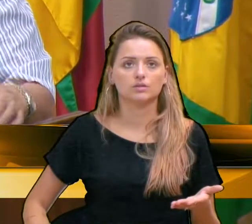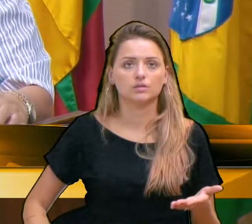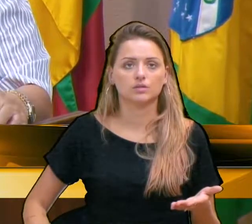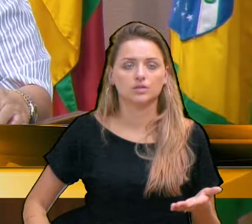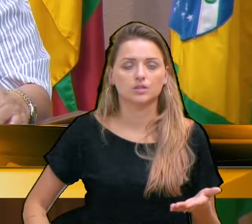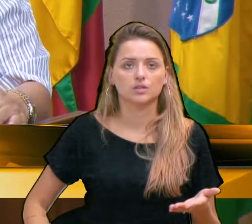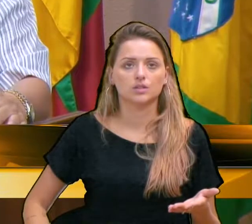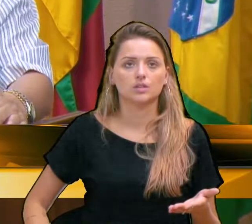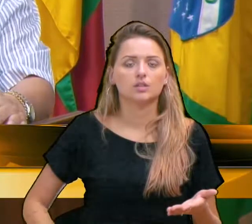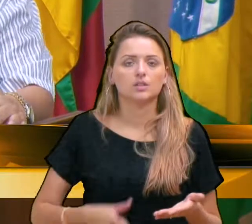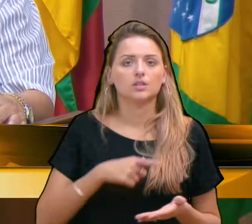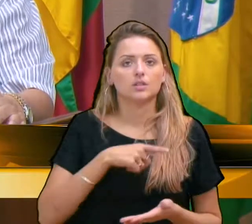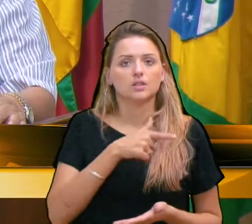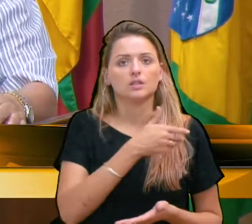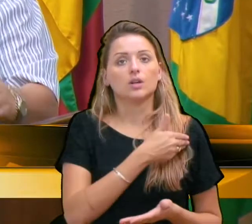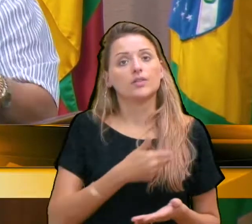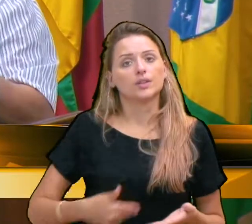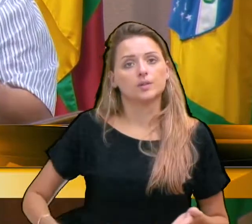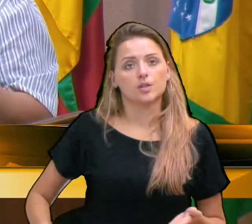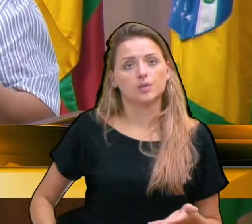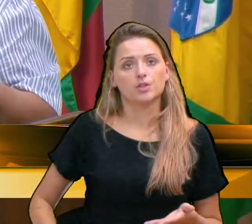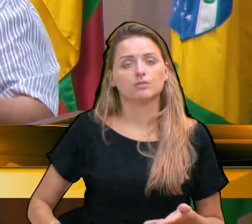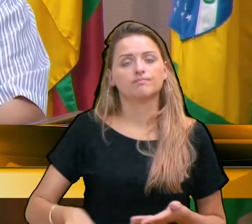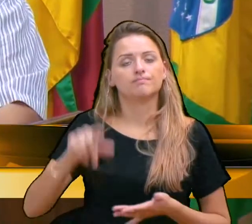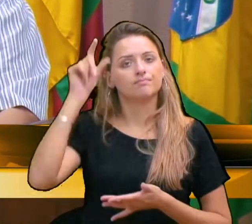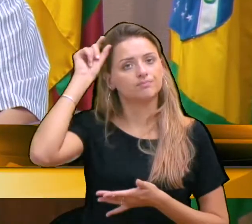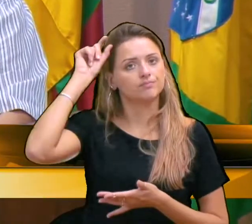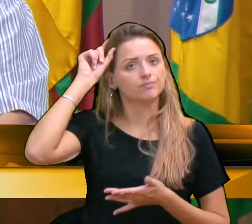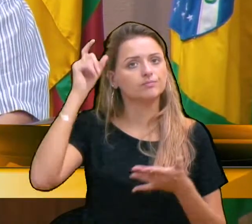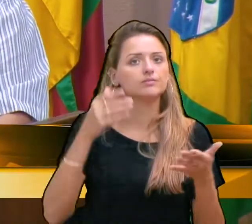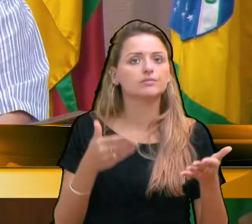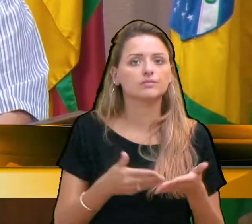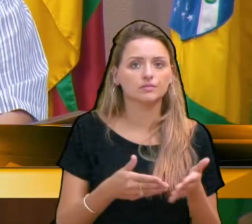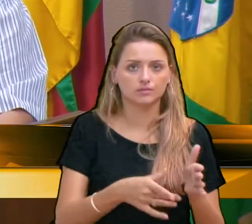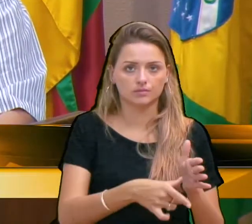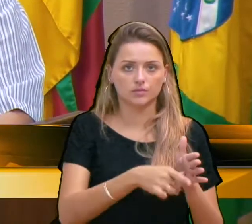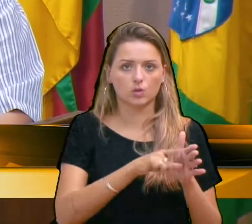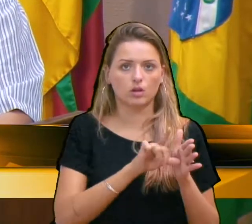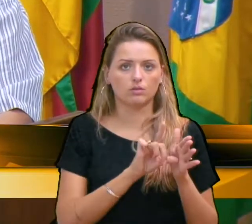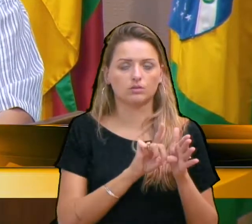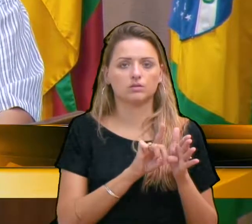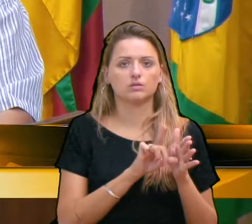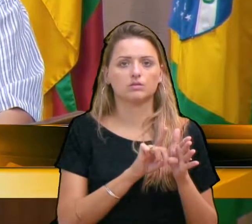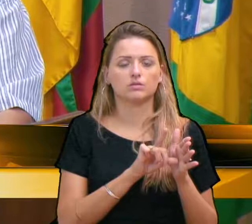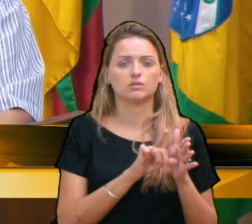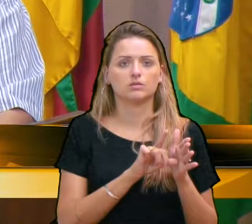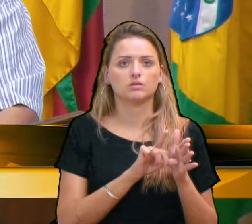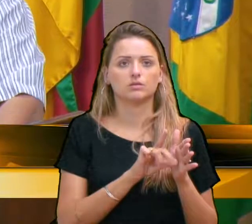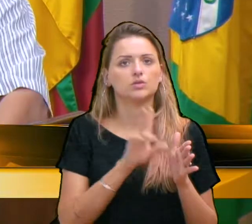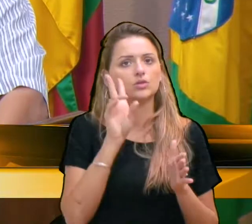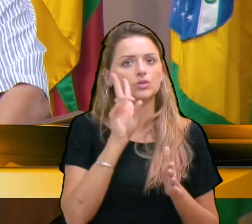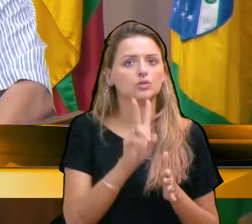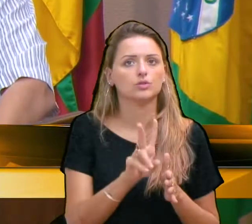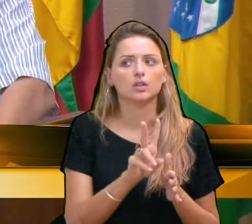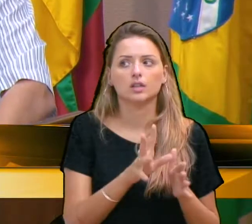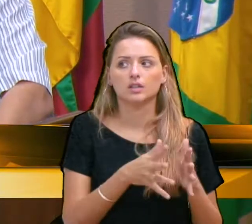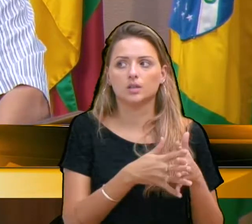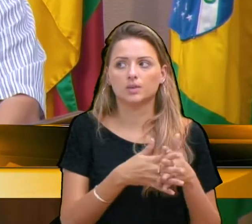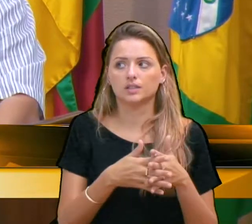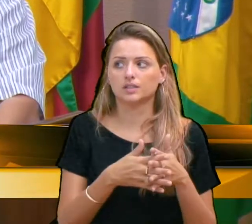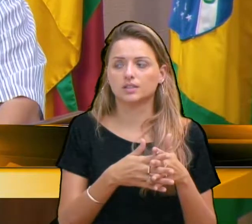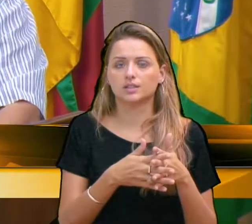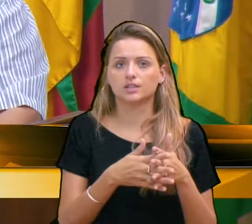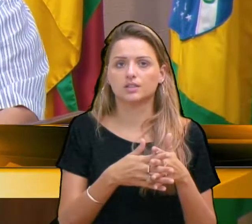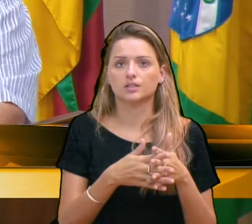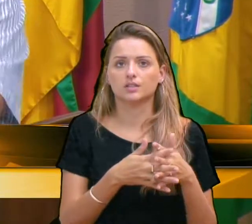nível do governo, vereador Chico Guerra, que se antecipe do ponto de vista de prever esses conflitos, que não aconteçam